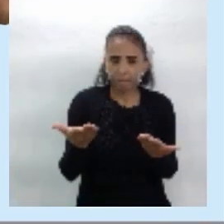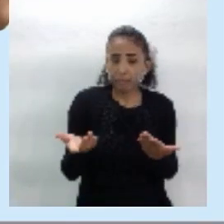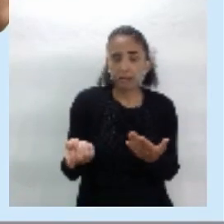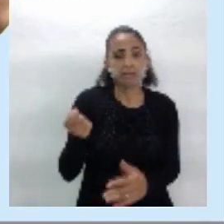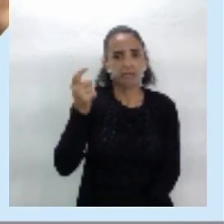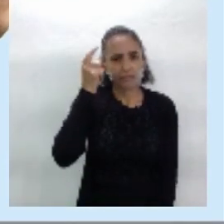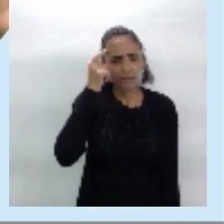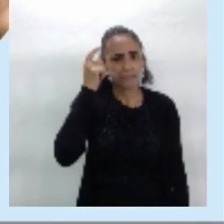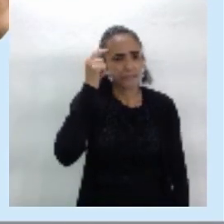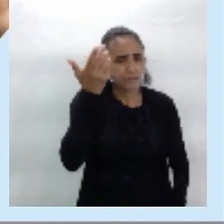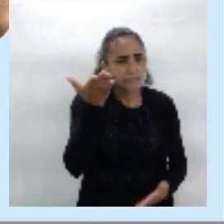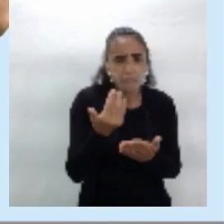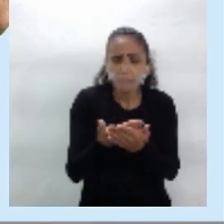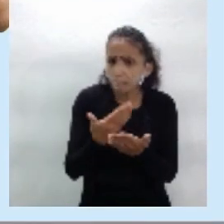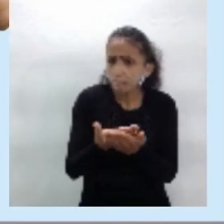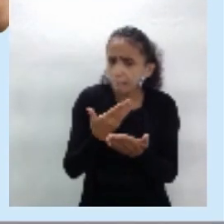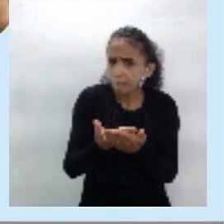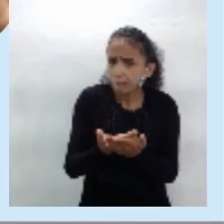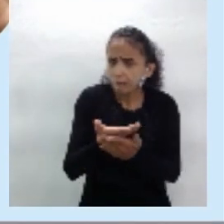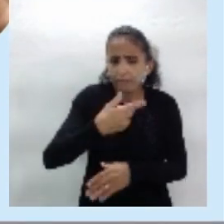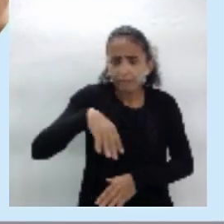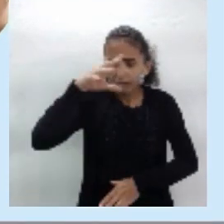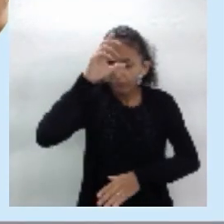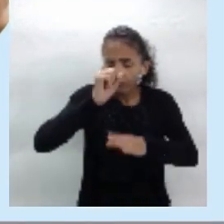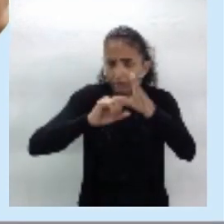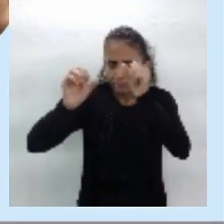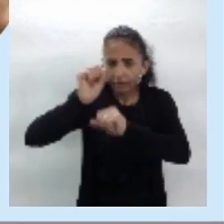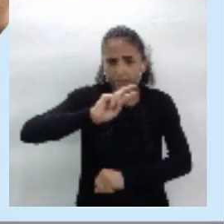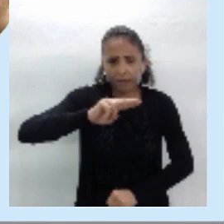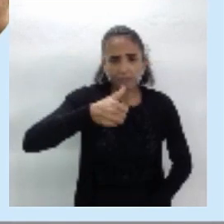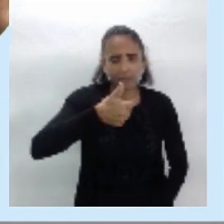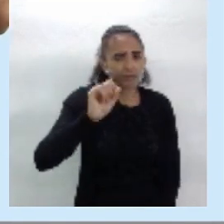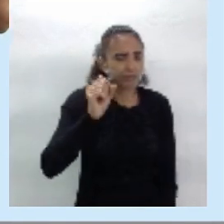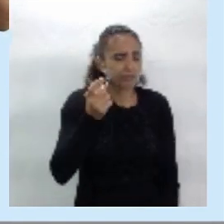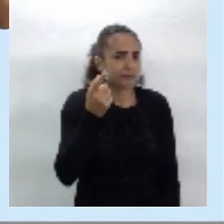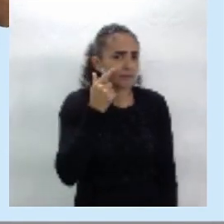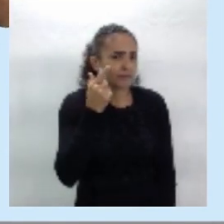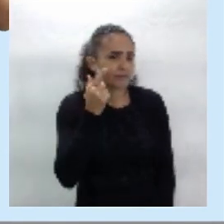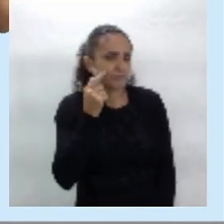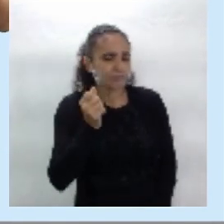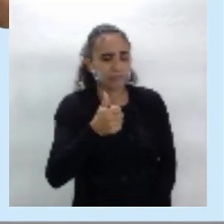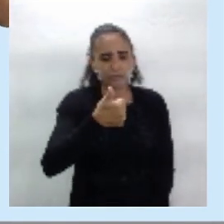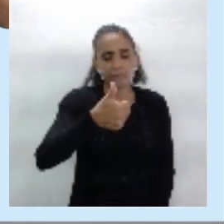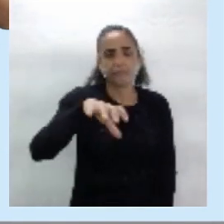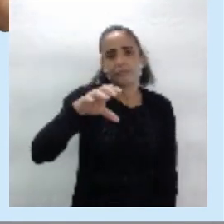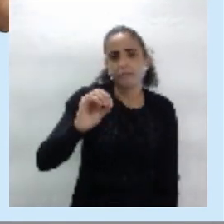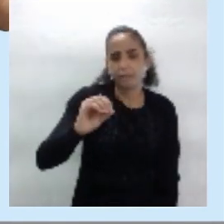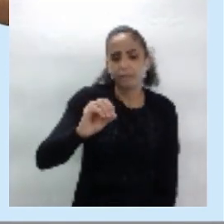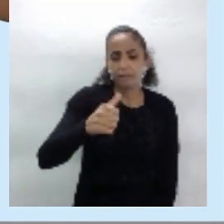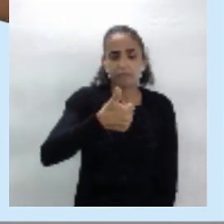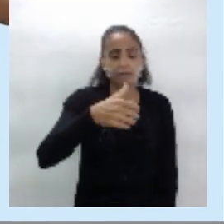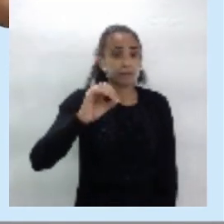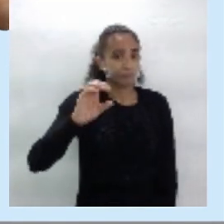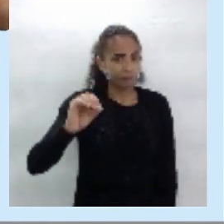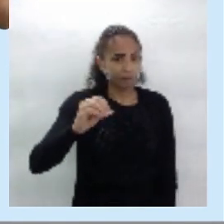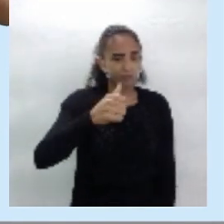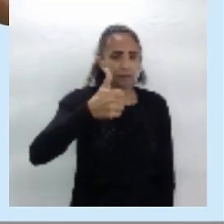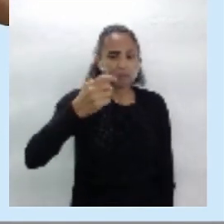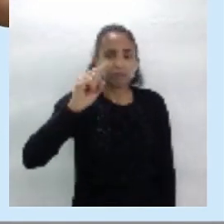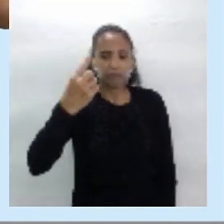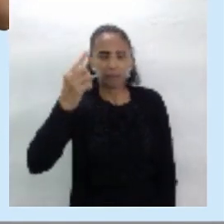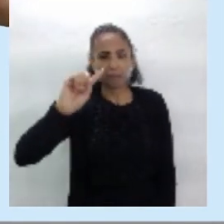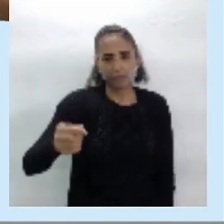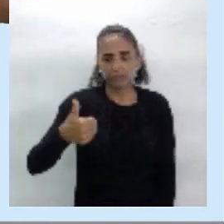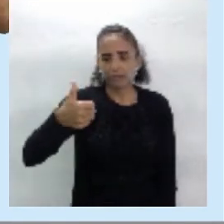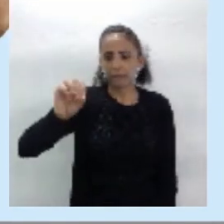ideia mesmo para aproximação em potência de 10. Você vê o número, 10, 100, 1000,